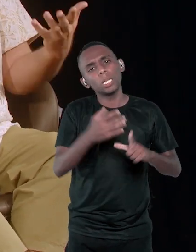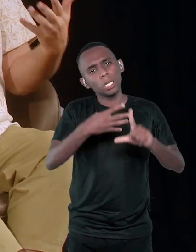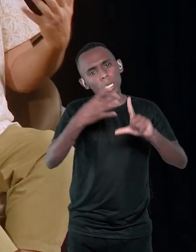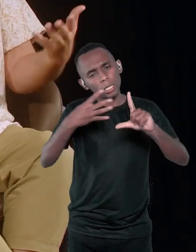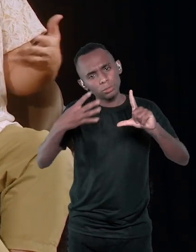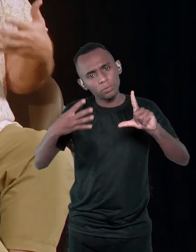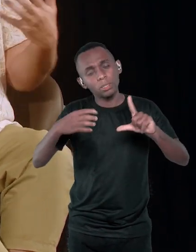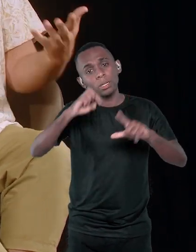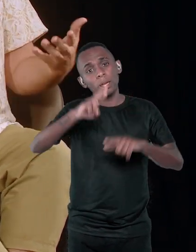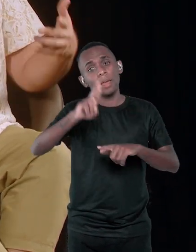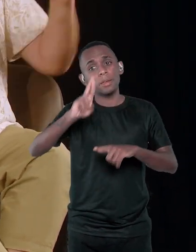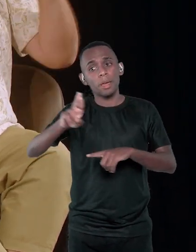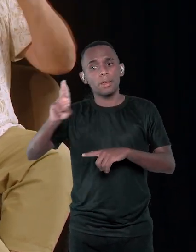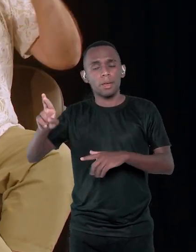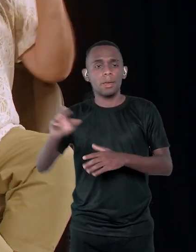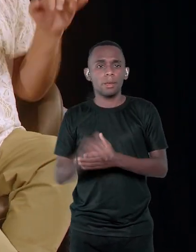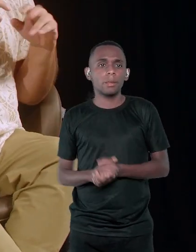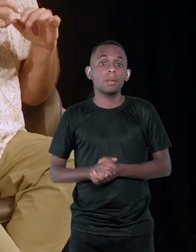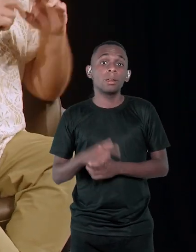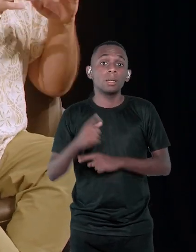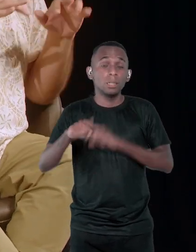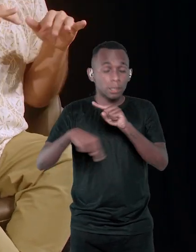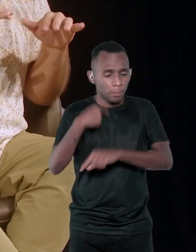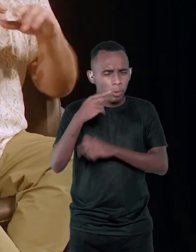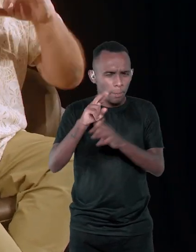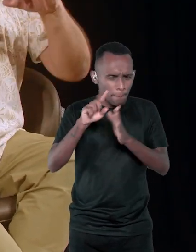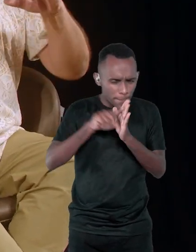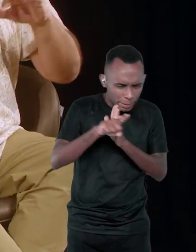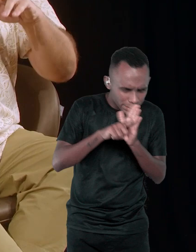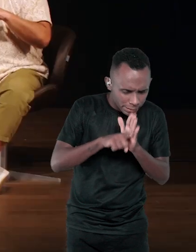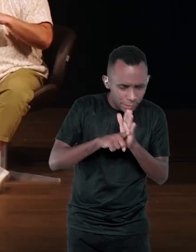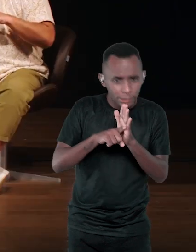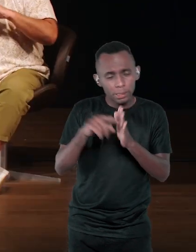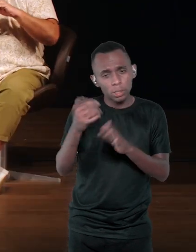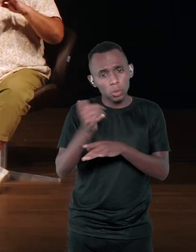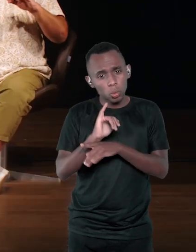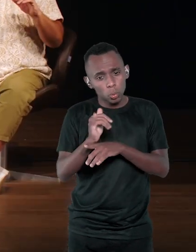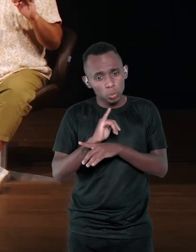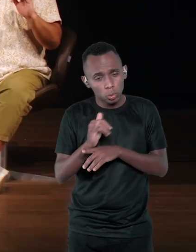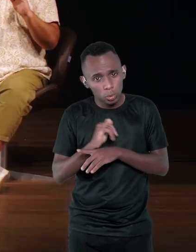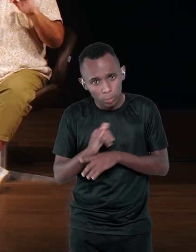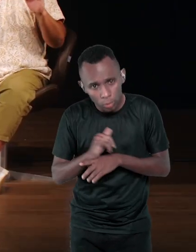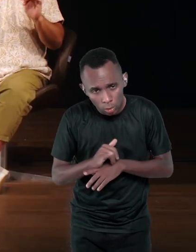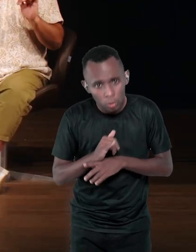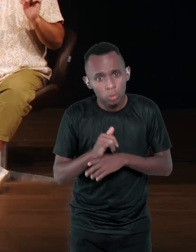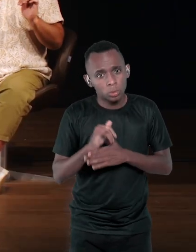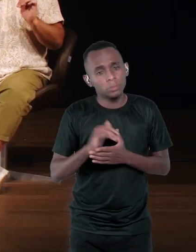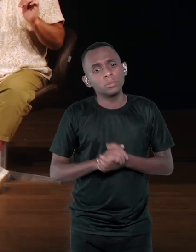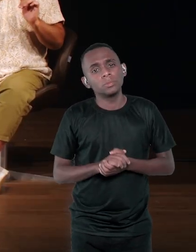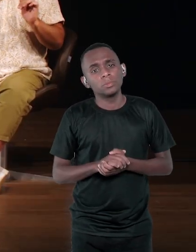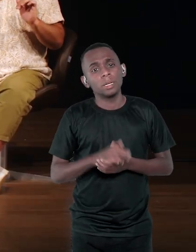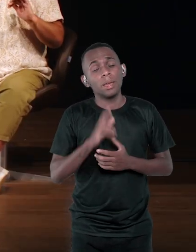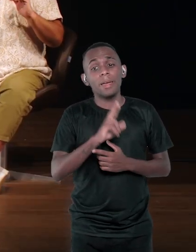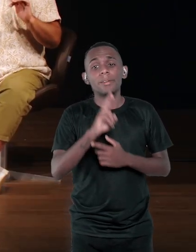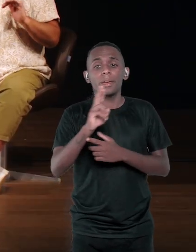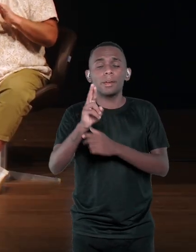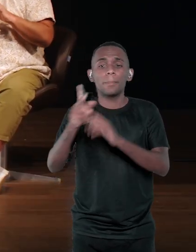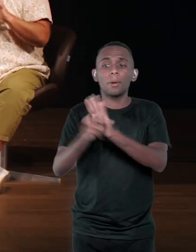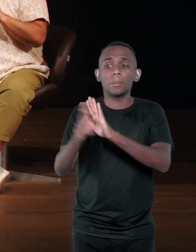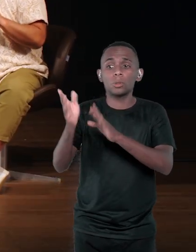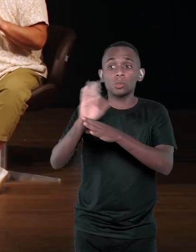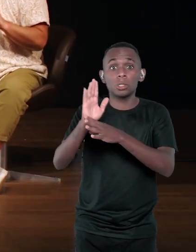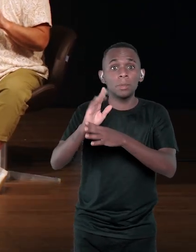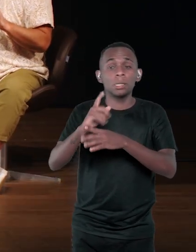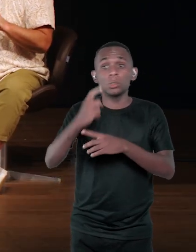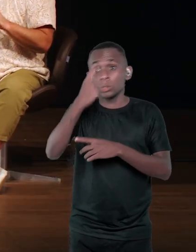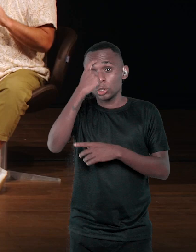possível, faça igual os indianos. Depois você vai na internet, procura no YouTube vídeo reactions de RRR no cinema. Os indianos ficaram